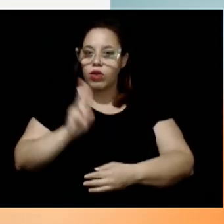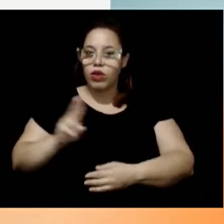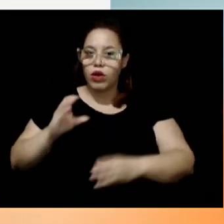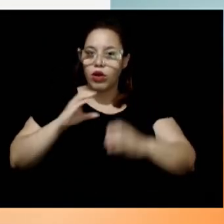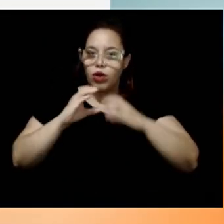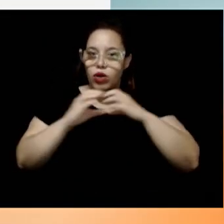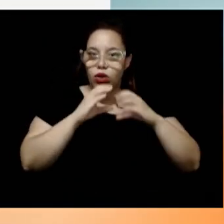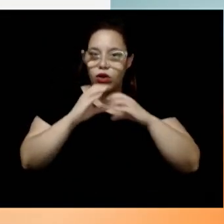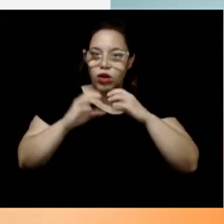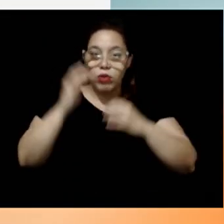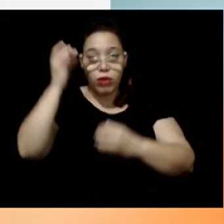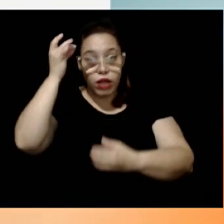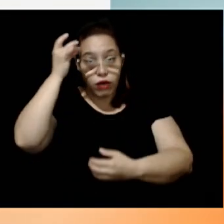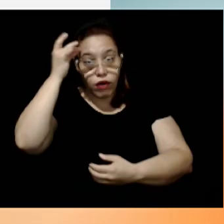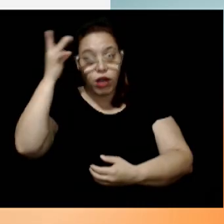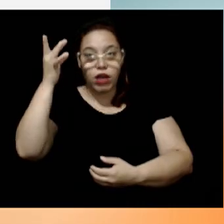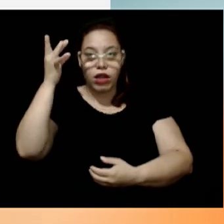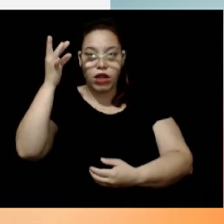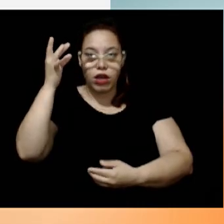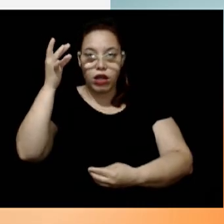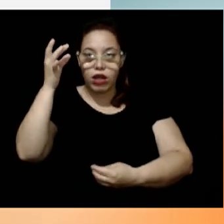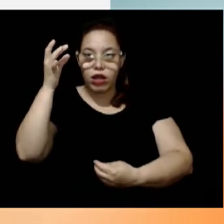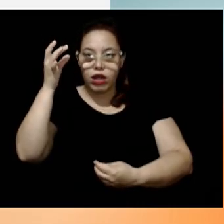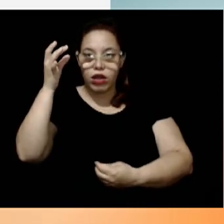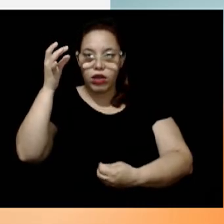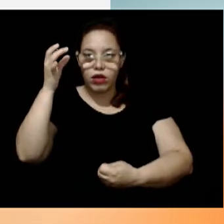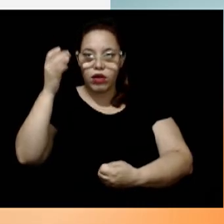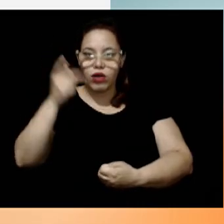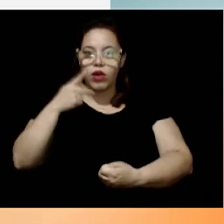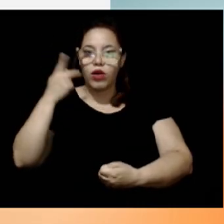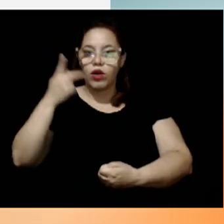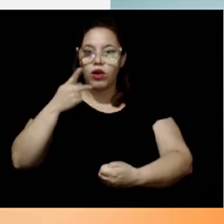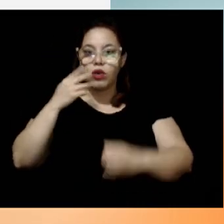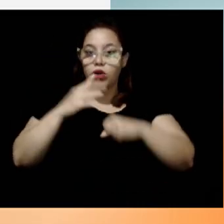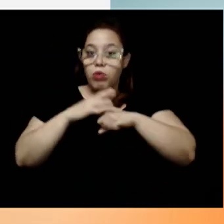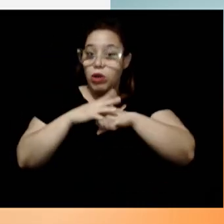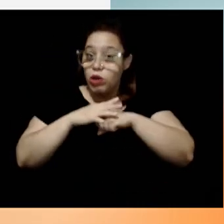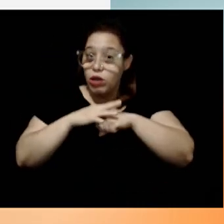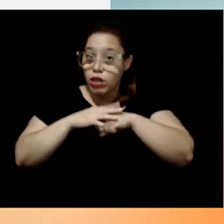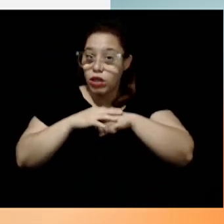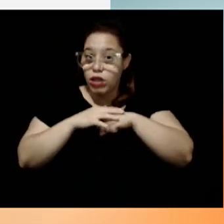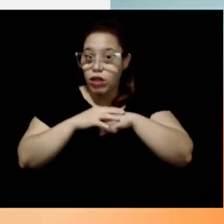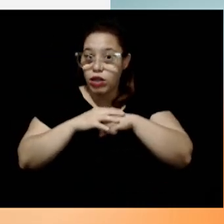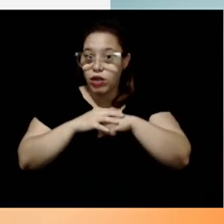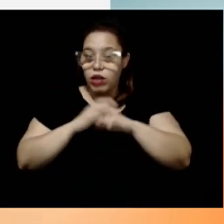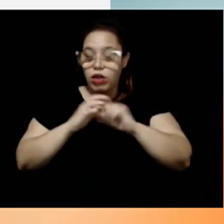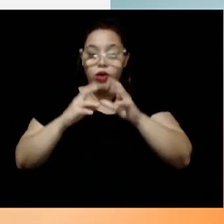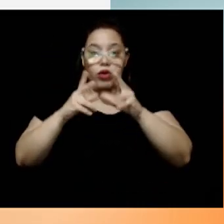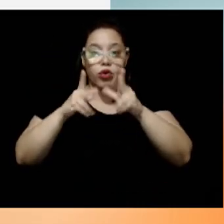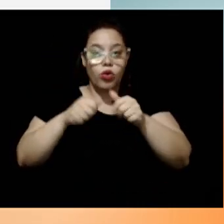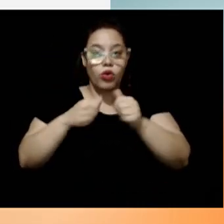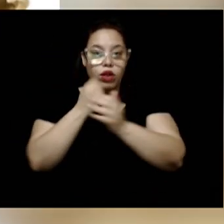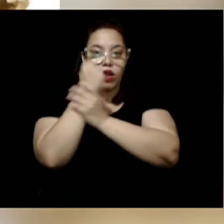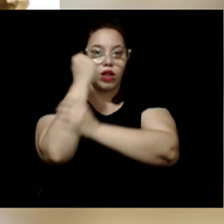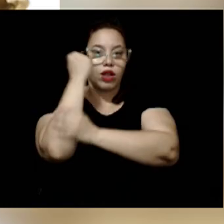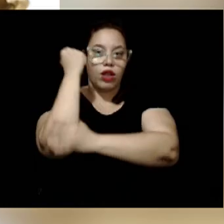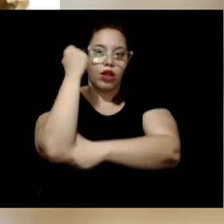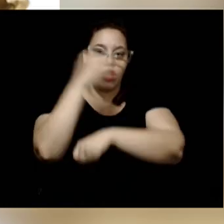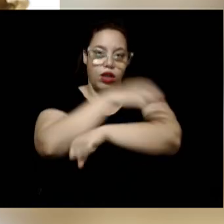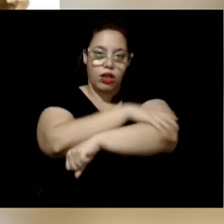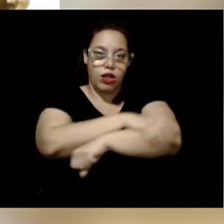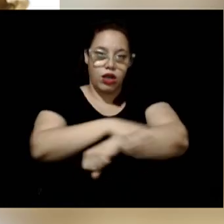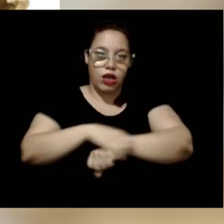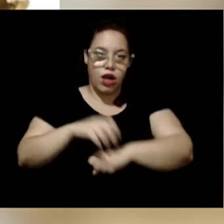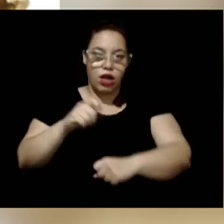fácil, mas nós estamos falando de uma doença que afeta toda a articulação. A cartilagem, a gente